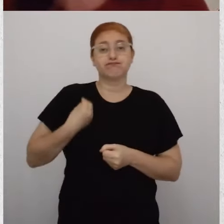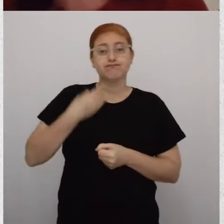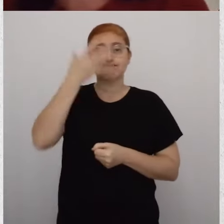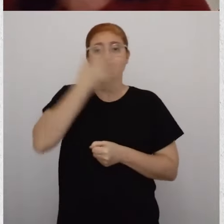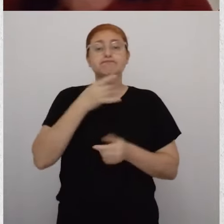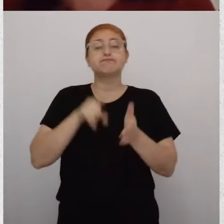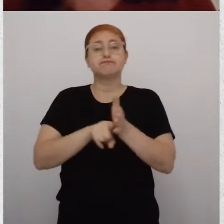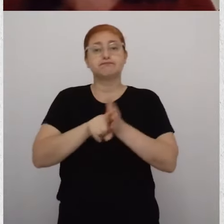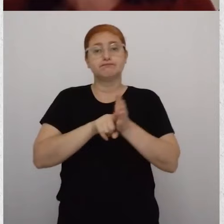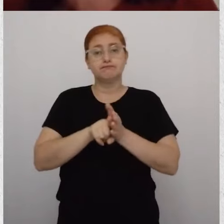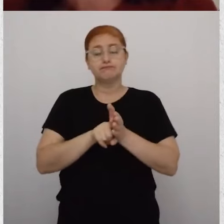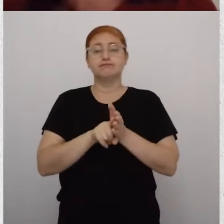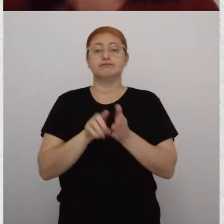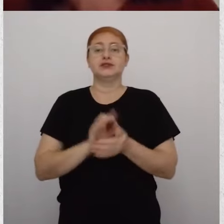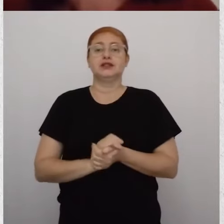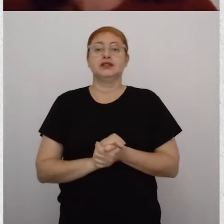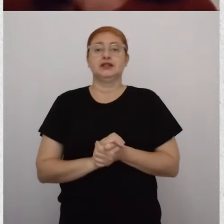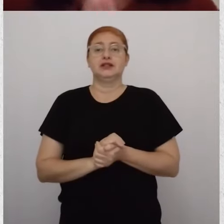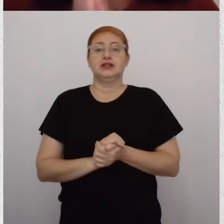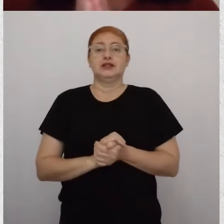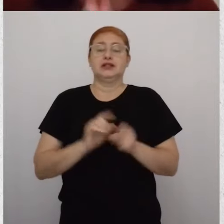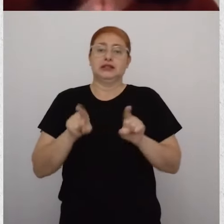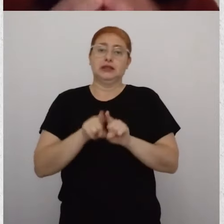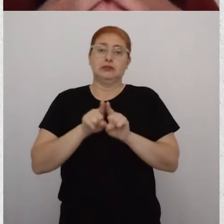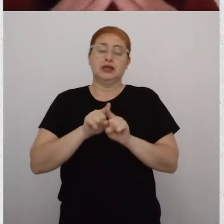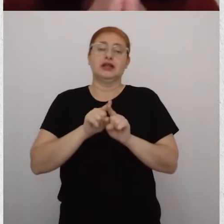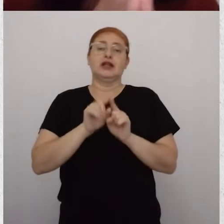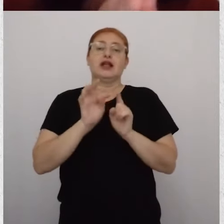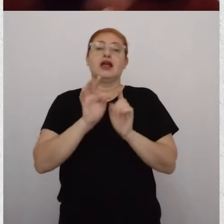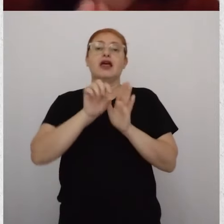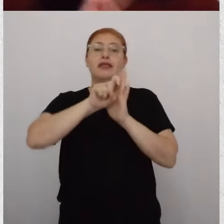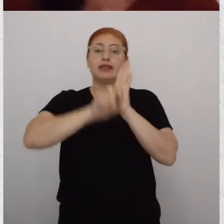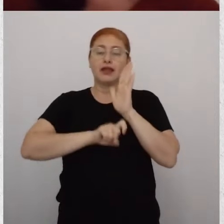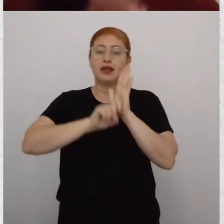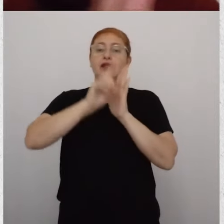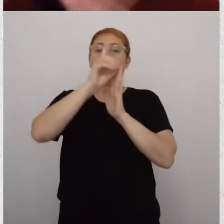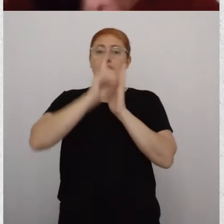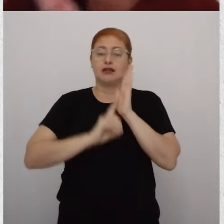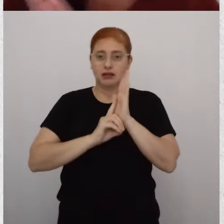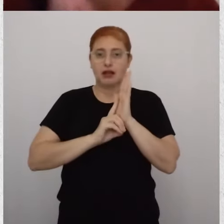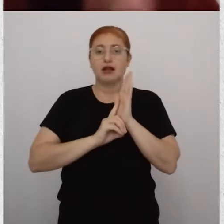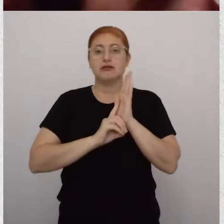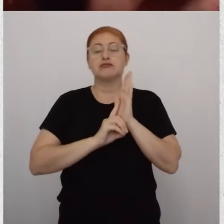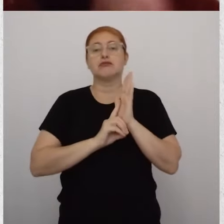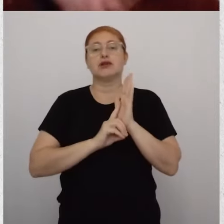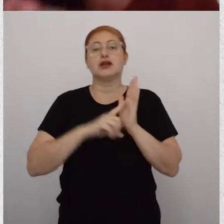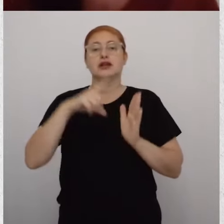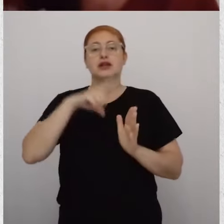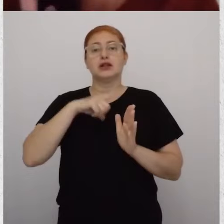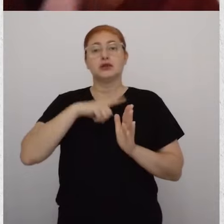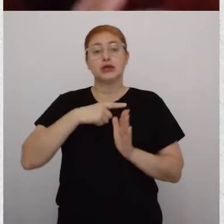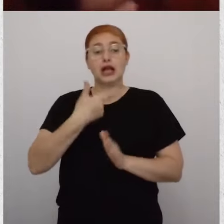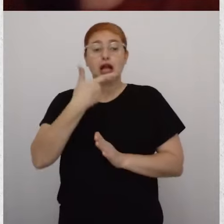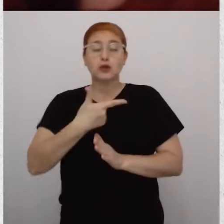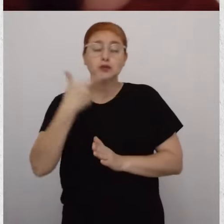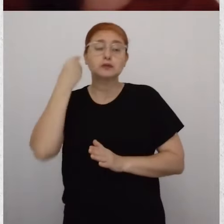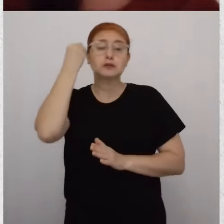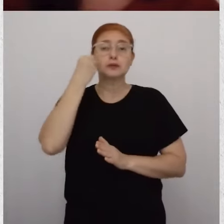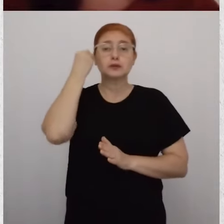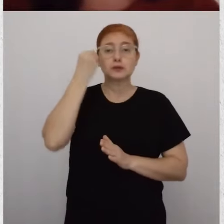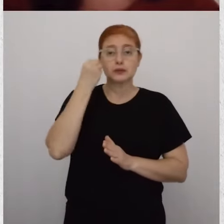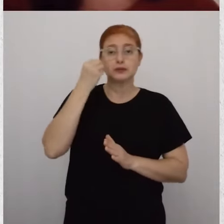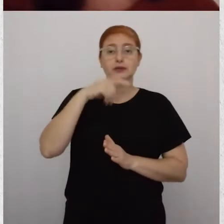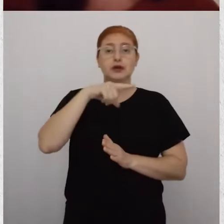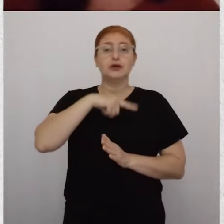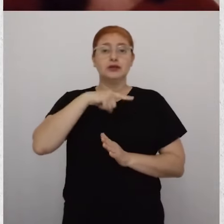a pesquisa, assim como o texto da dissertação, ele está muito nesse entrelugar, sabe? Entre essas duas experiências, de estar com o pé